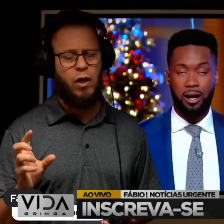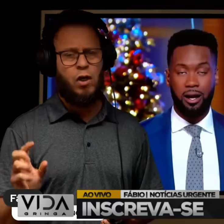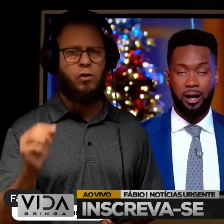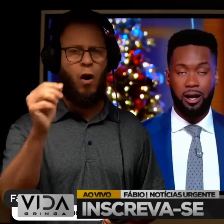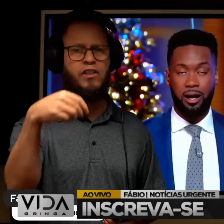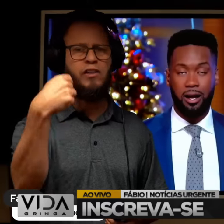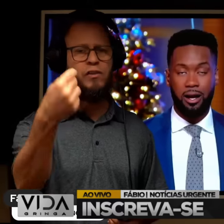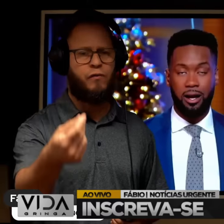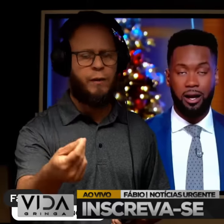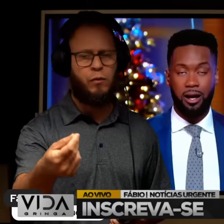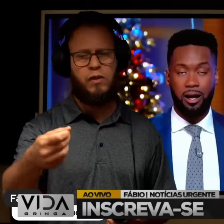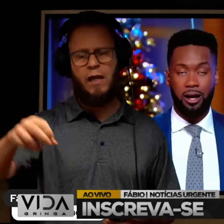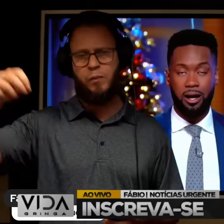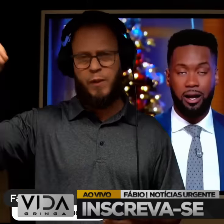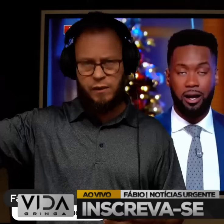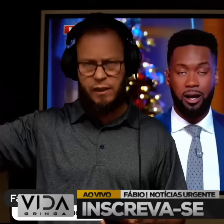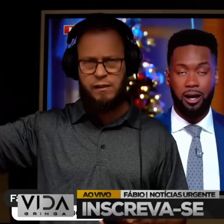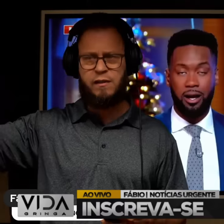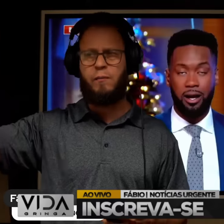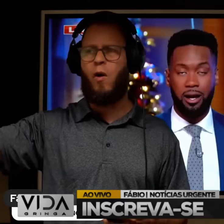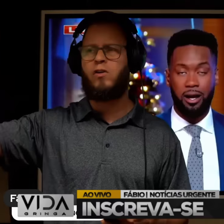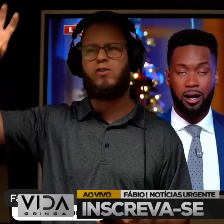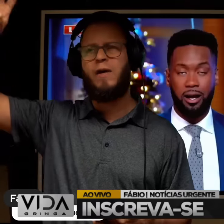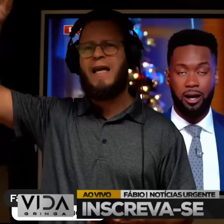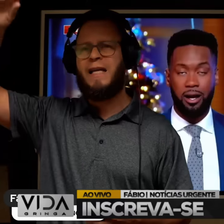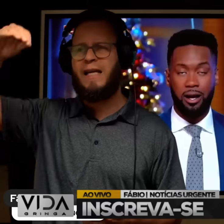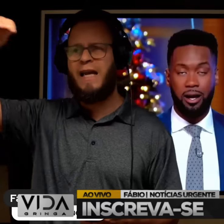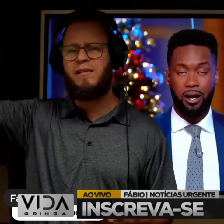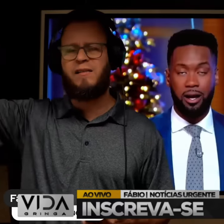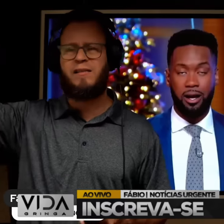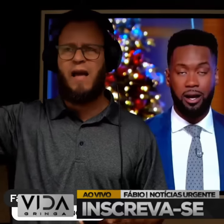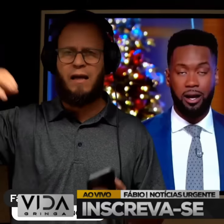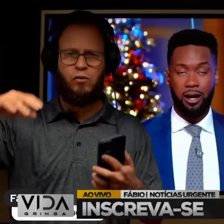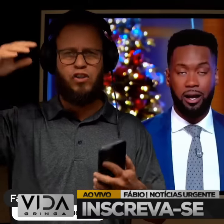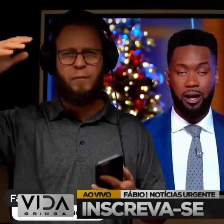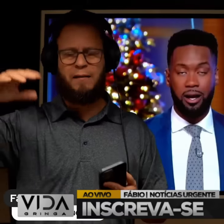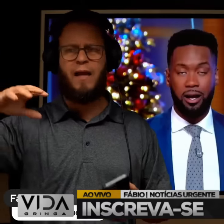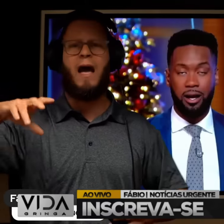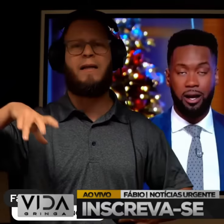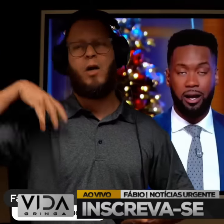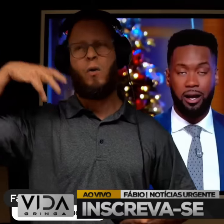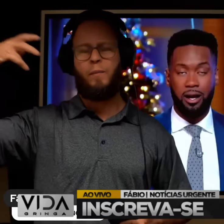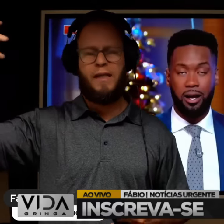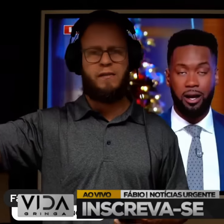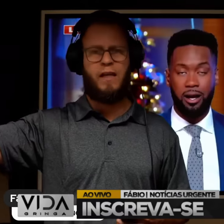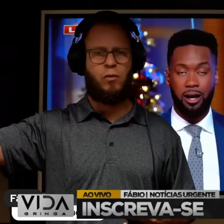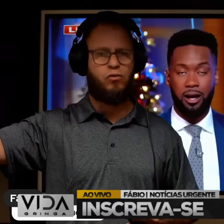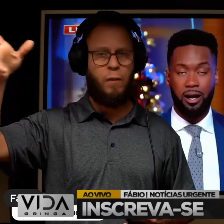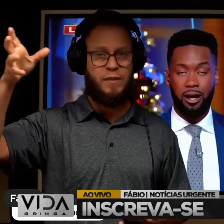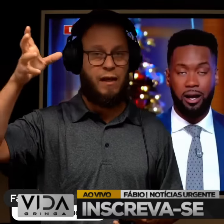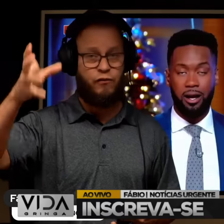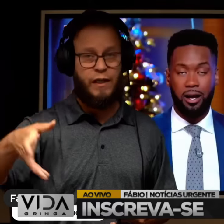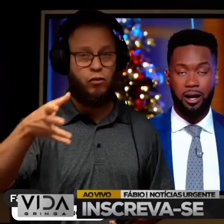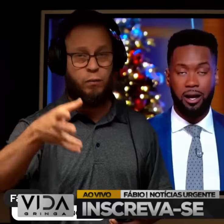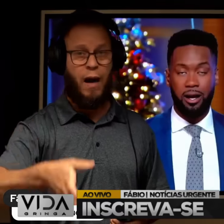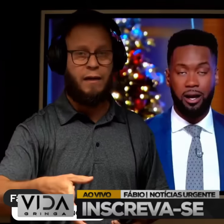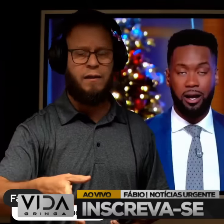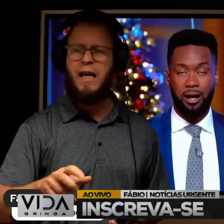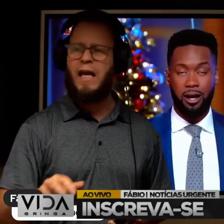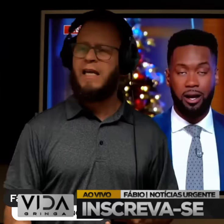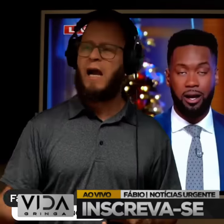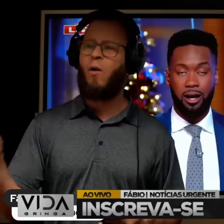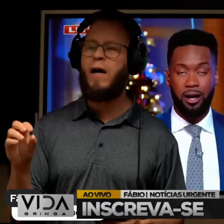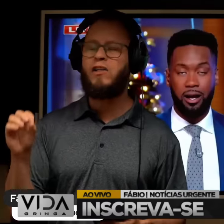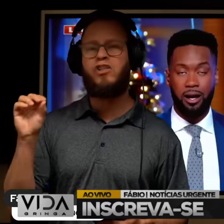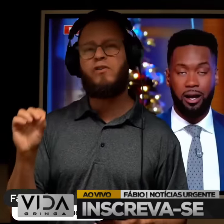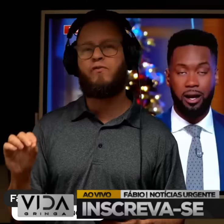acontecendo. Nós já tivemos as pesquisas que mostram que esses estados de batalha, o presidente Donald Trump está na frente do Biden,